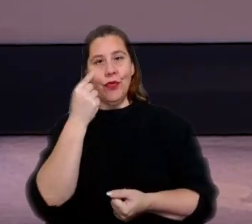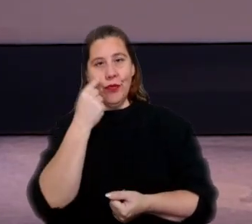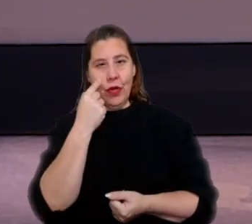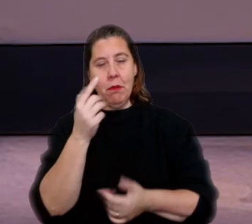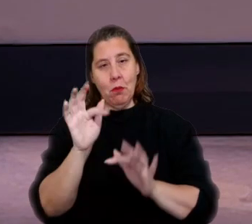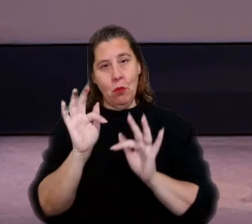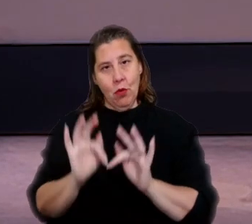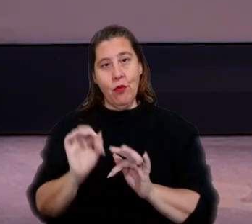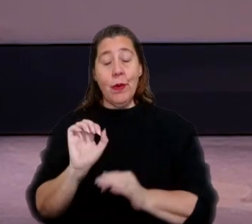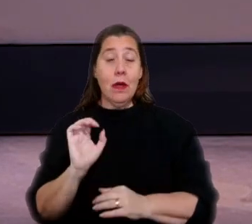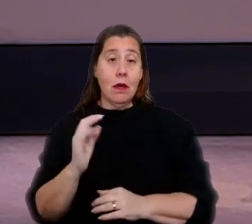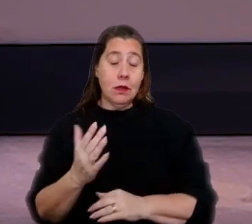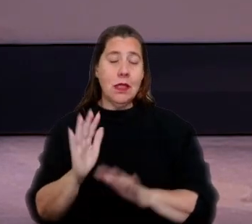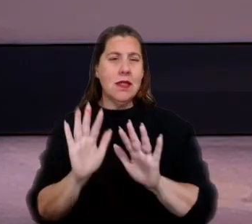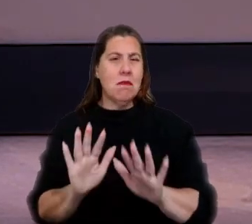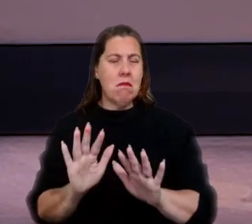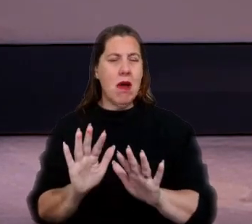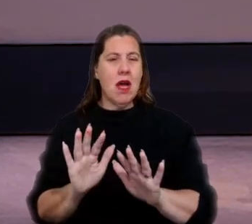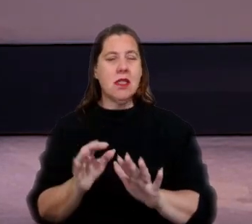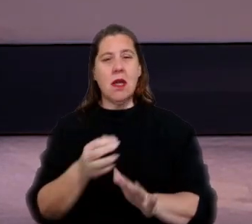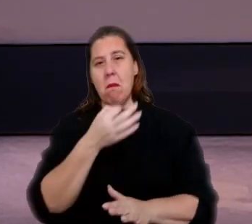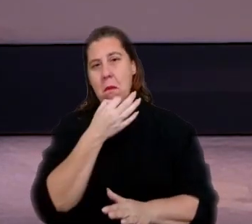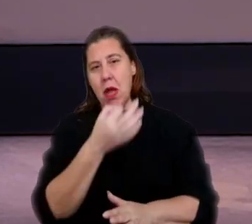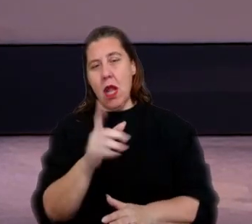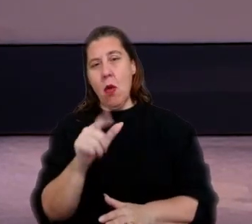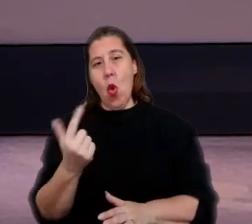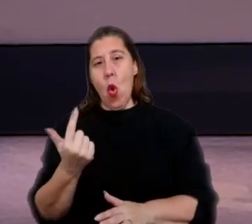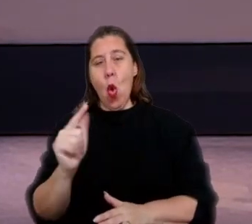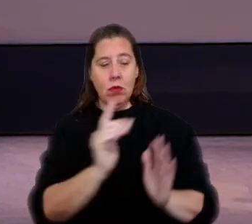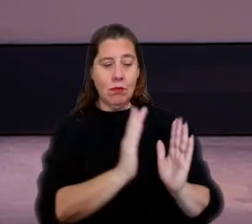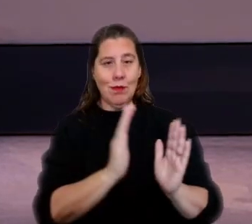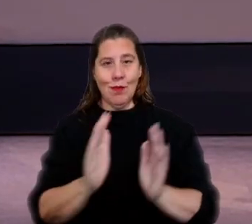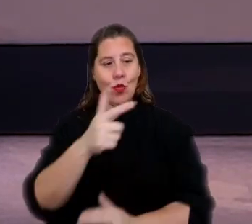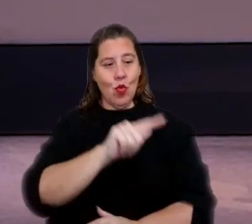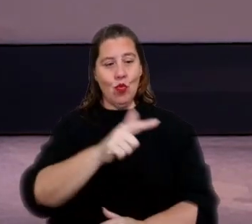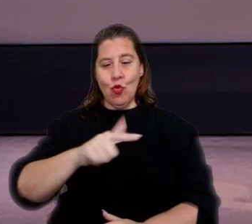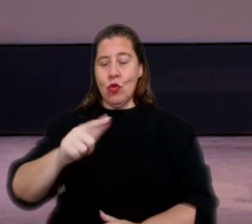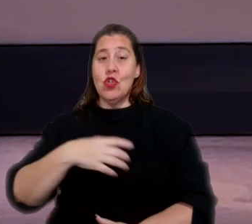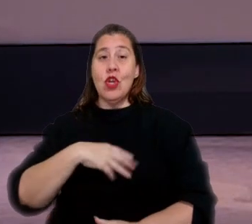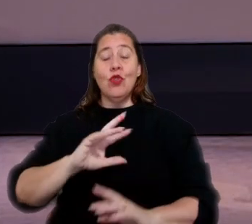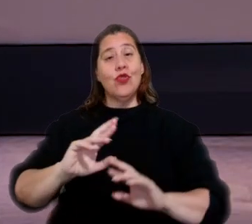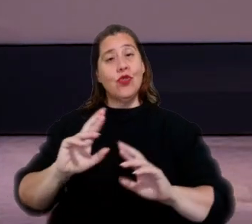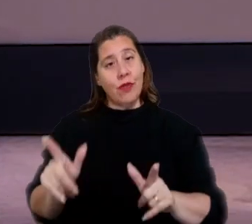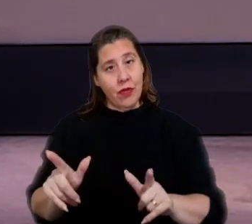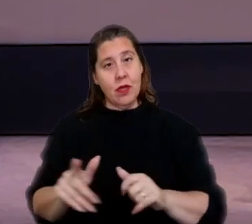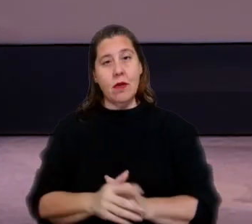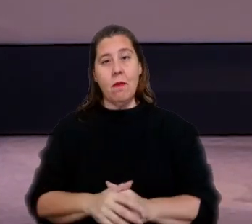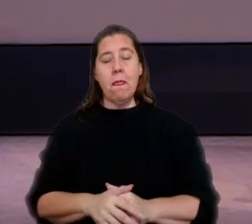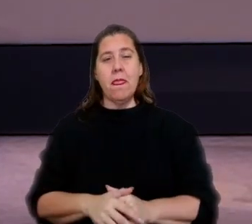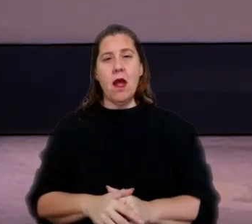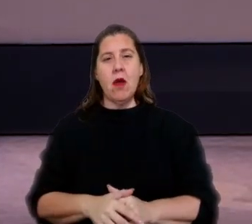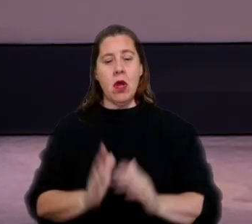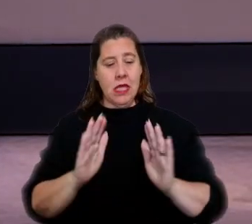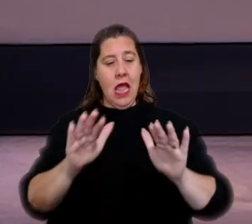a gente vê, né, pro final, né, o que acontece, mas só queria comentar também outras cenas que se repetem de jeito diferente. Então,